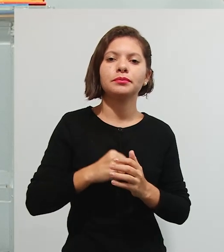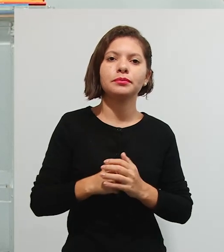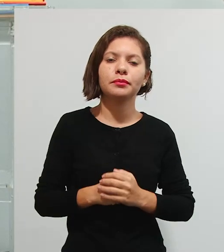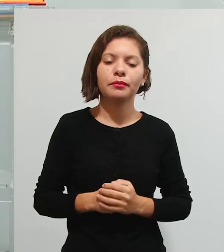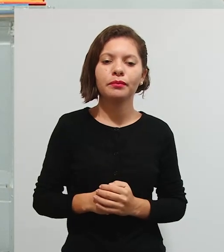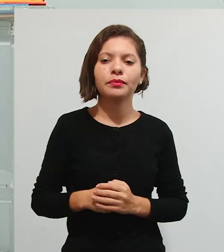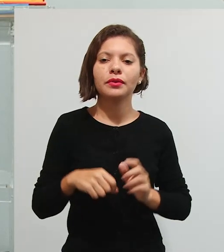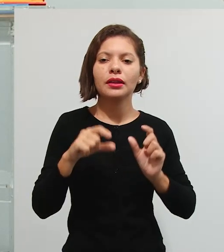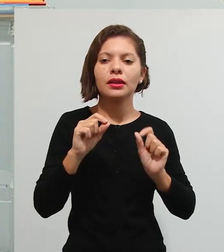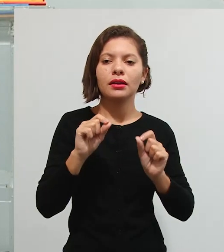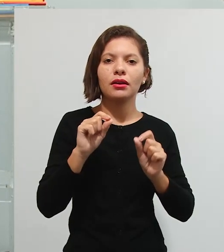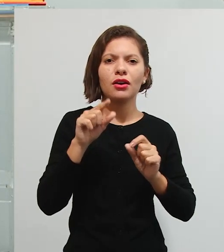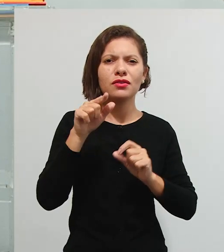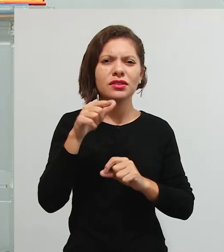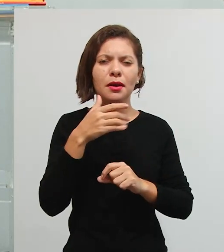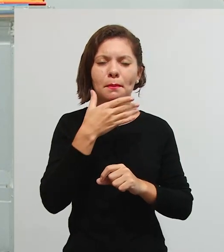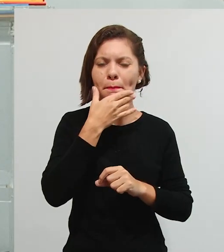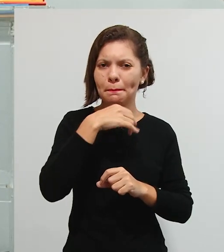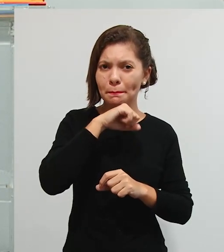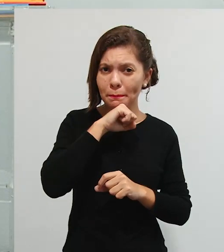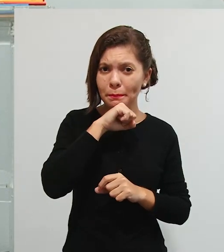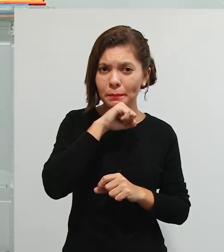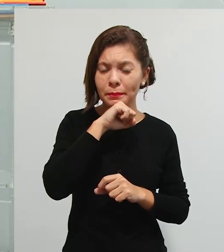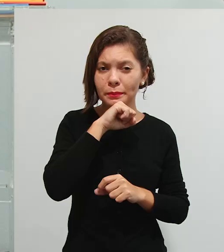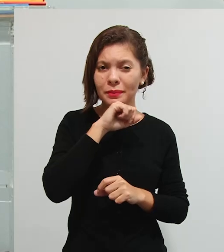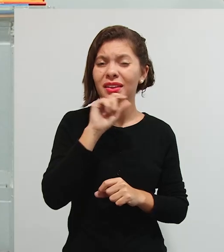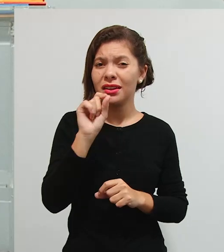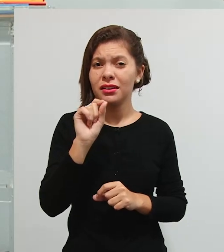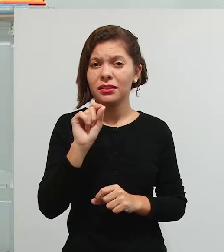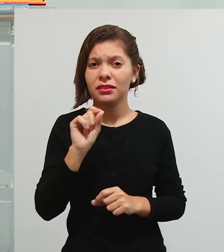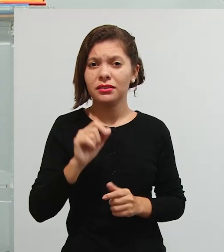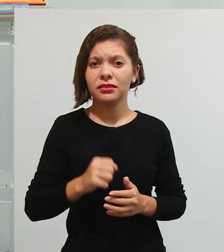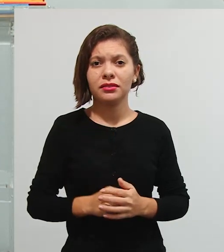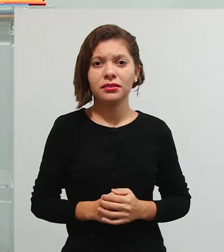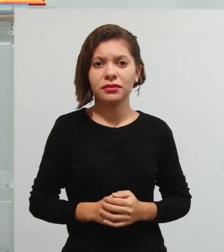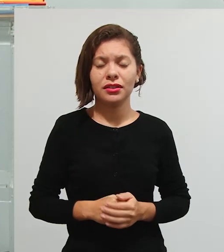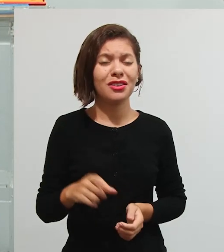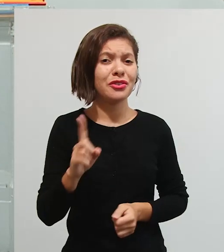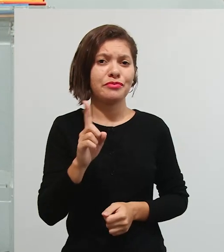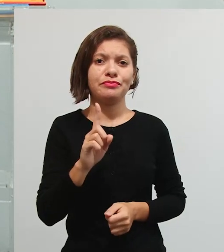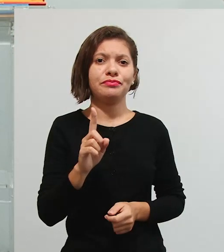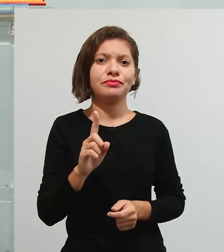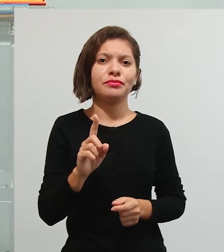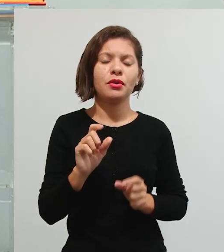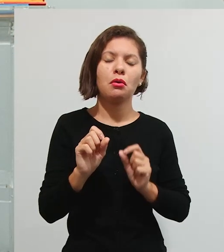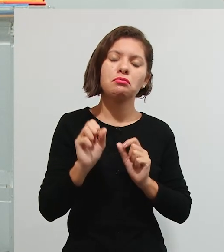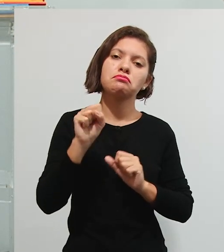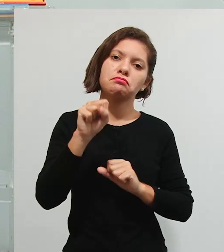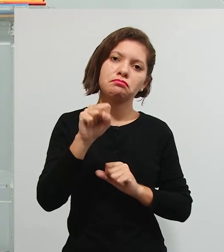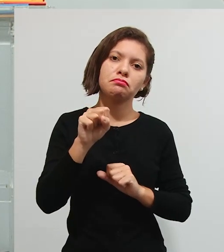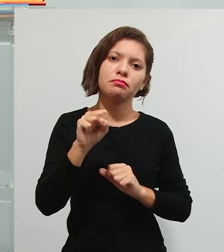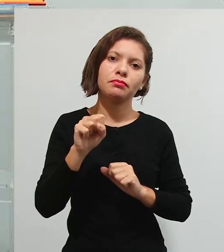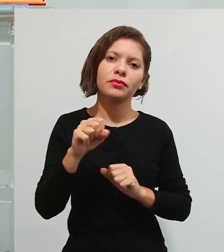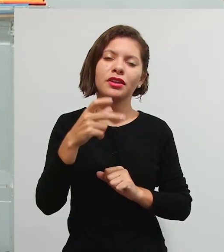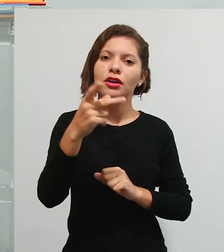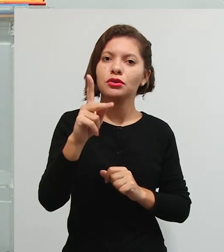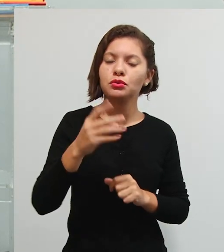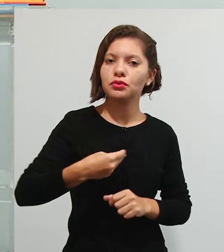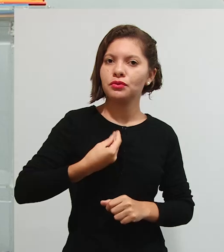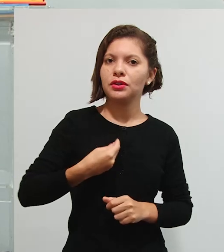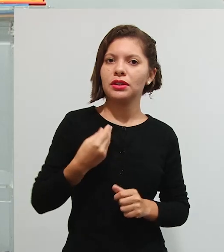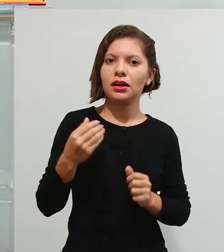em pedagogia é baseado no projeto de pesquisa com vistas a um projeto de intervenção. Então, você vai fazer